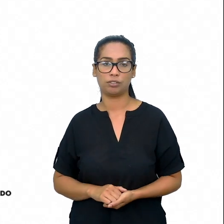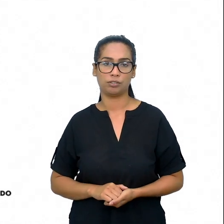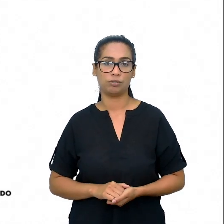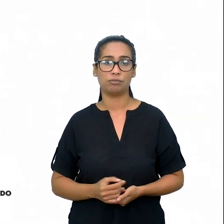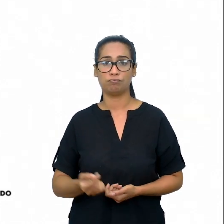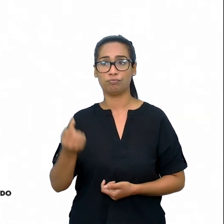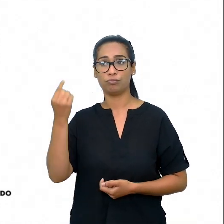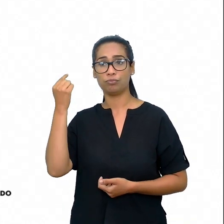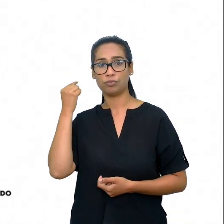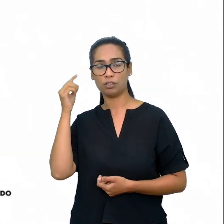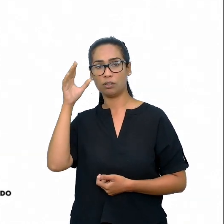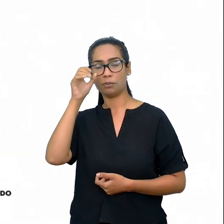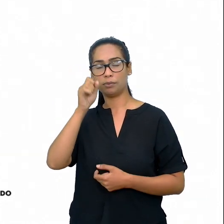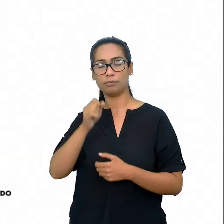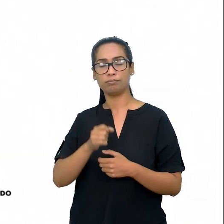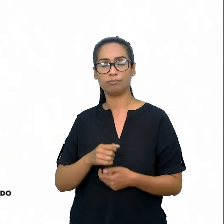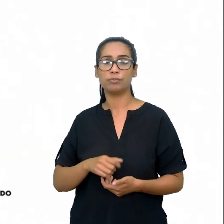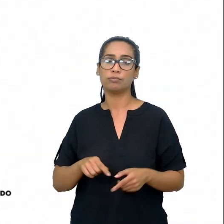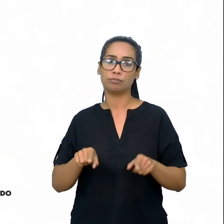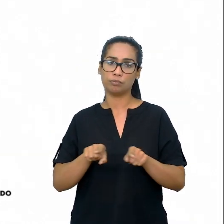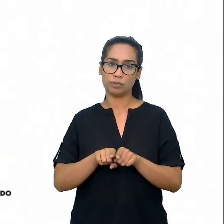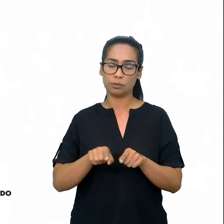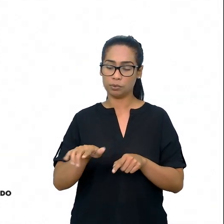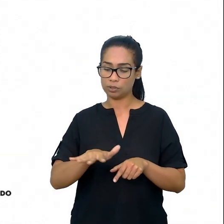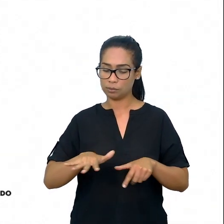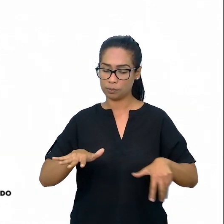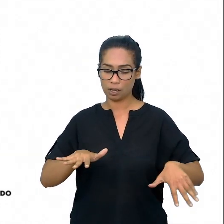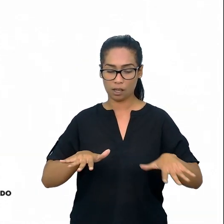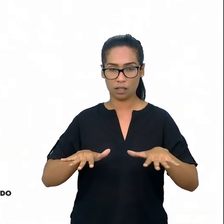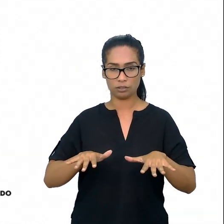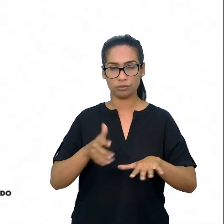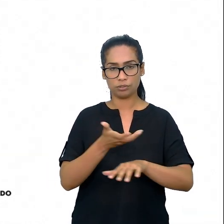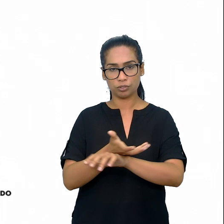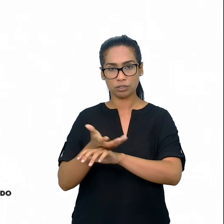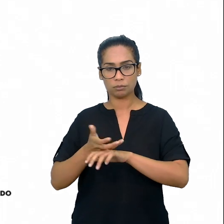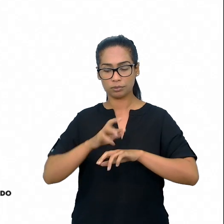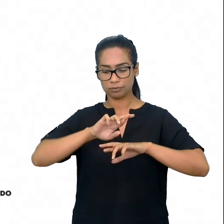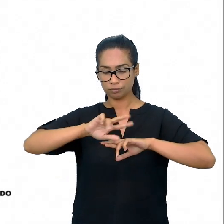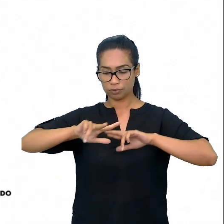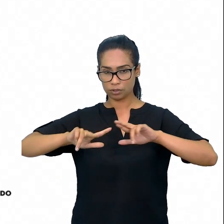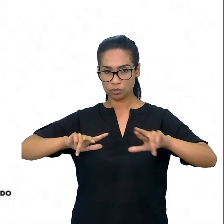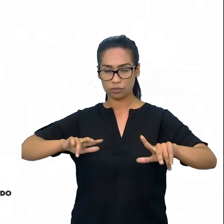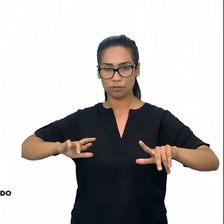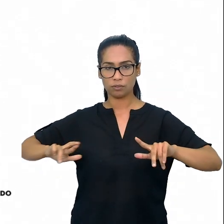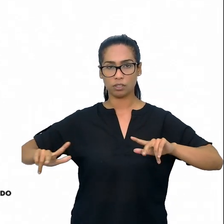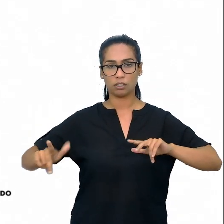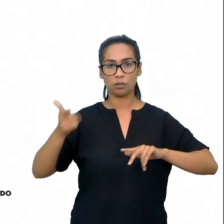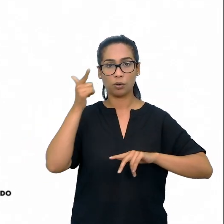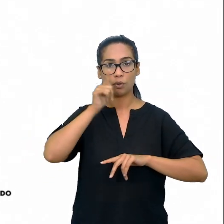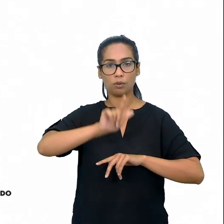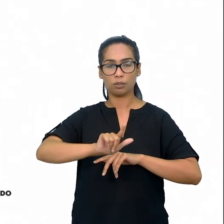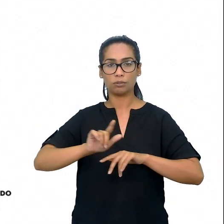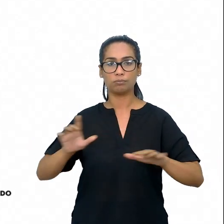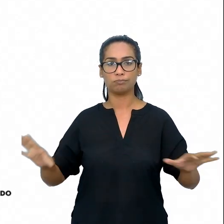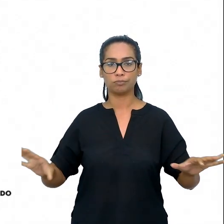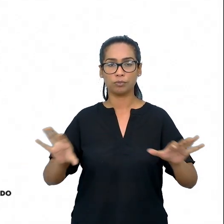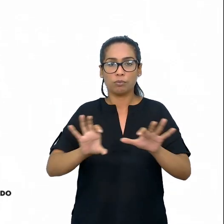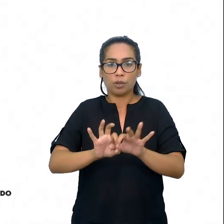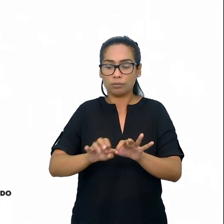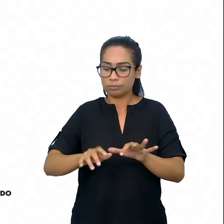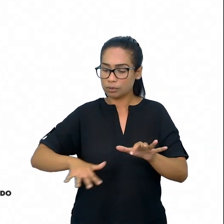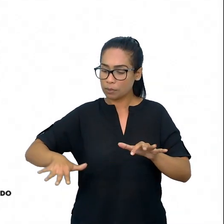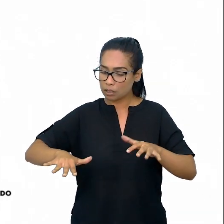vários componentes curriculares da mesma área, biologia, física e química seguem a mesma habilidade. Isso mostra o quanto que